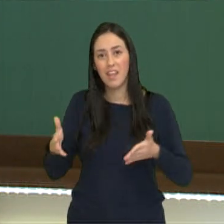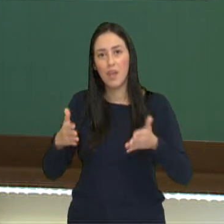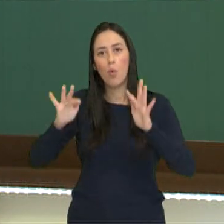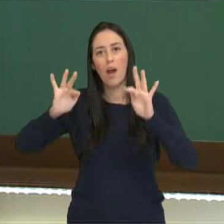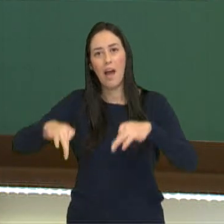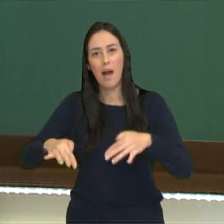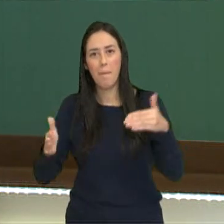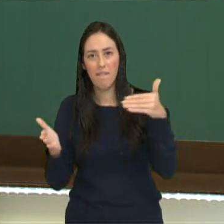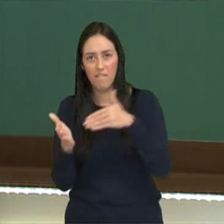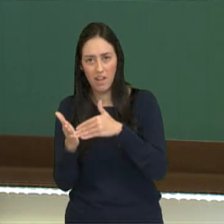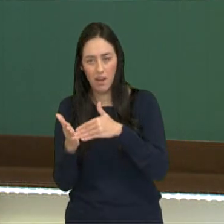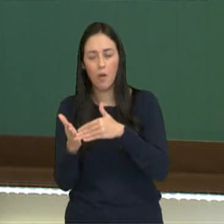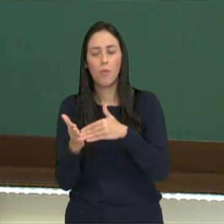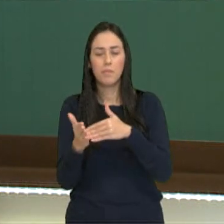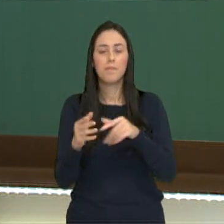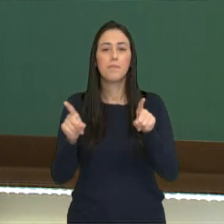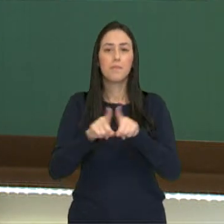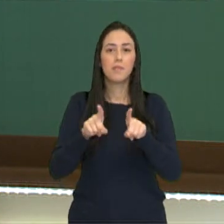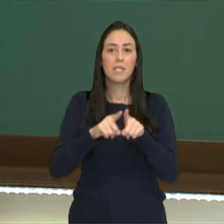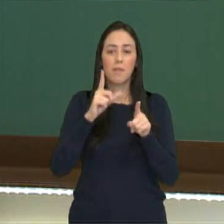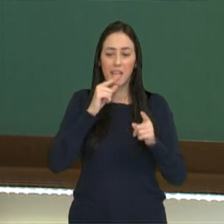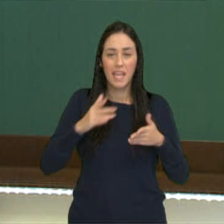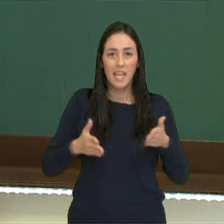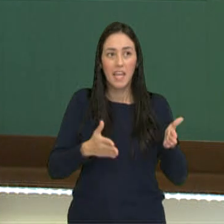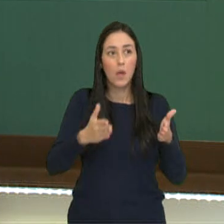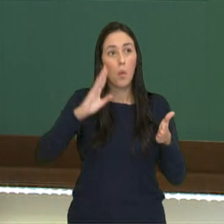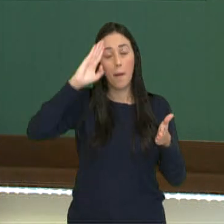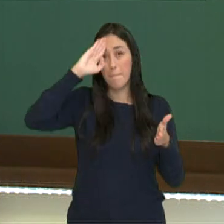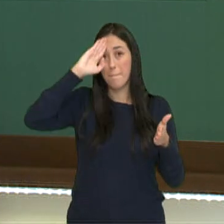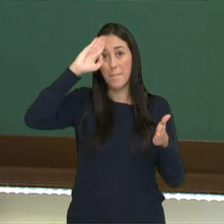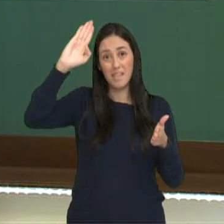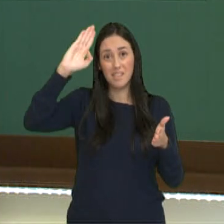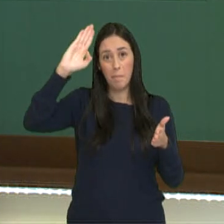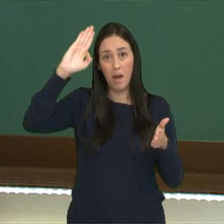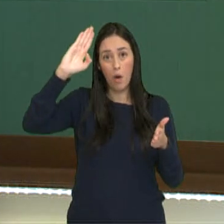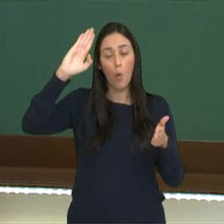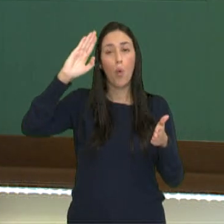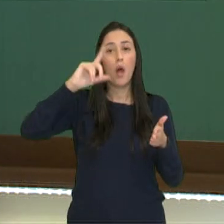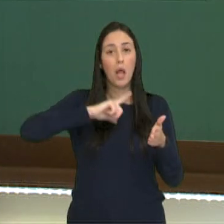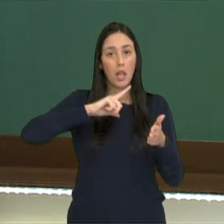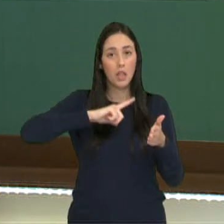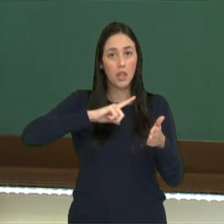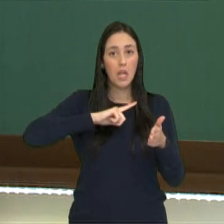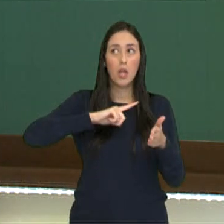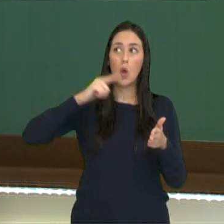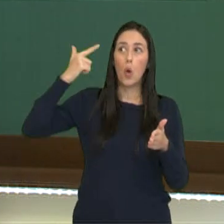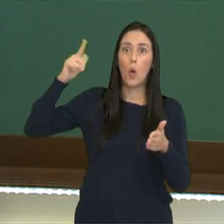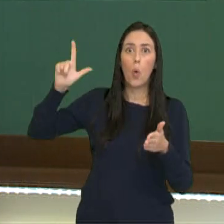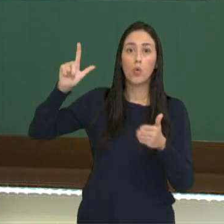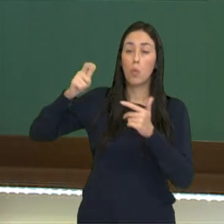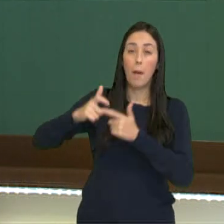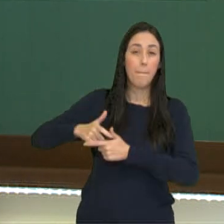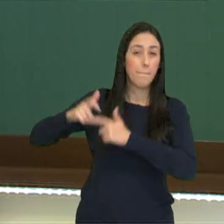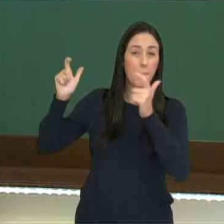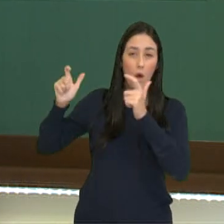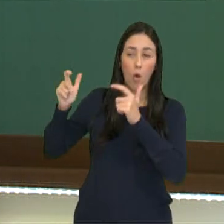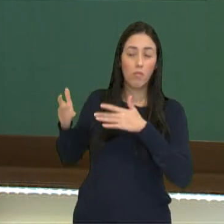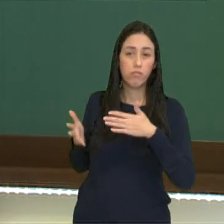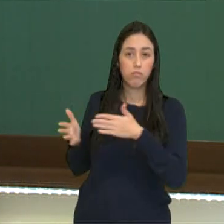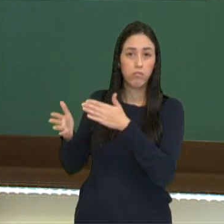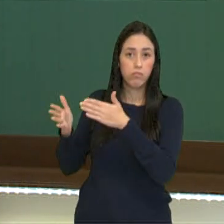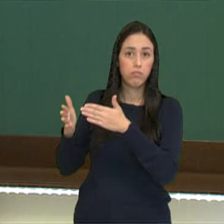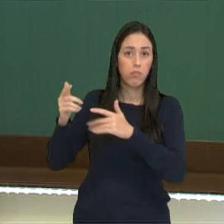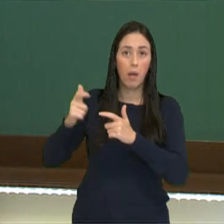aí nós temos aqui o rio principal, aonde a foz dele pode ser num outro rio ainda maior, de uma outra bacia hidrográfica, ou